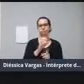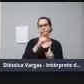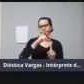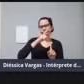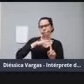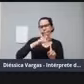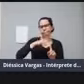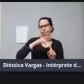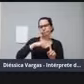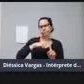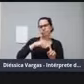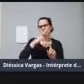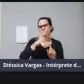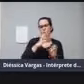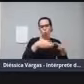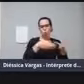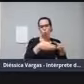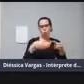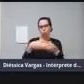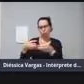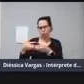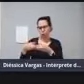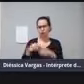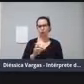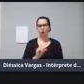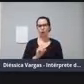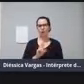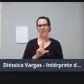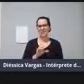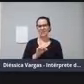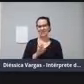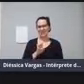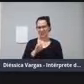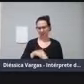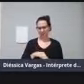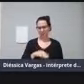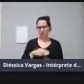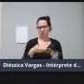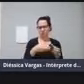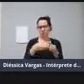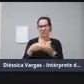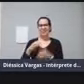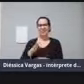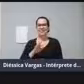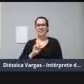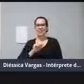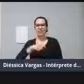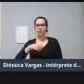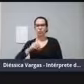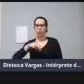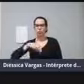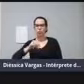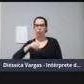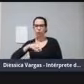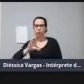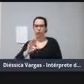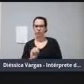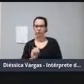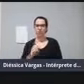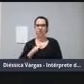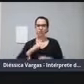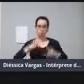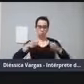uma categoria taxonomica, então, dentro de um grande grupo de animal, a gente vai tendo subdivisões.